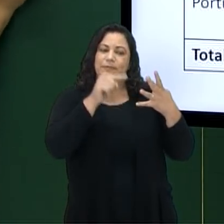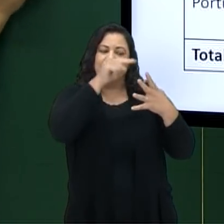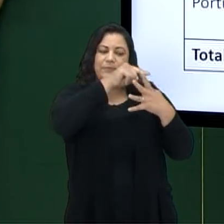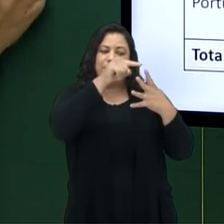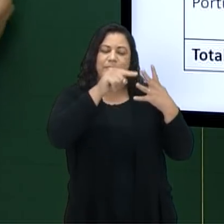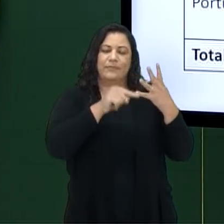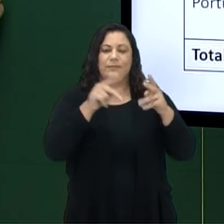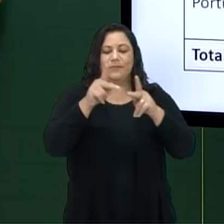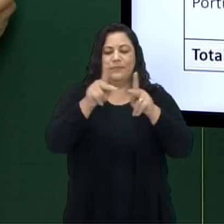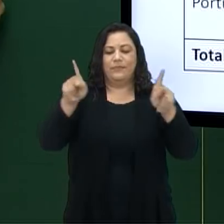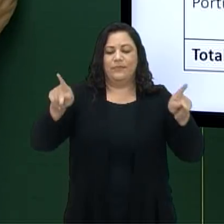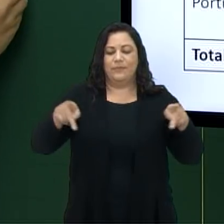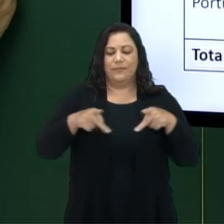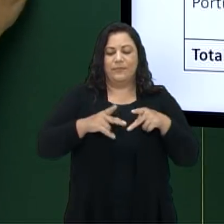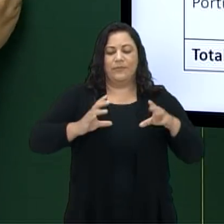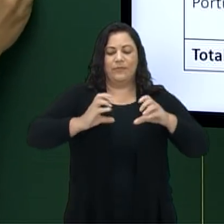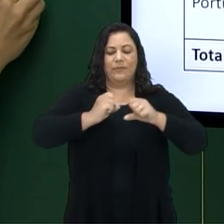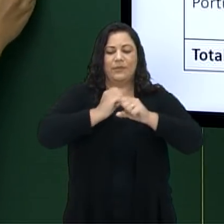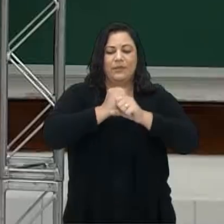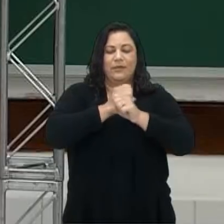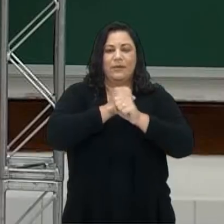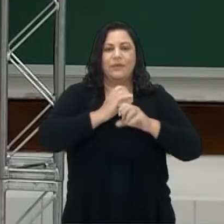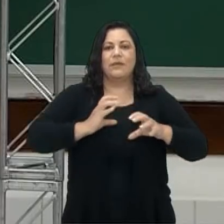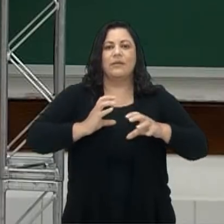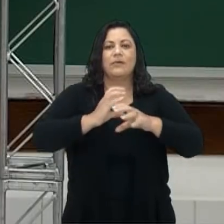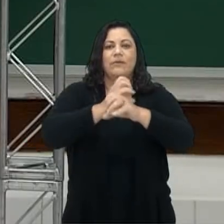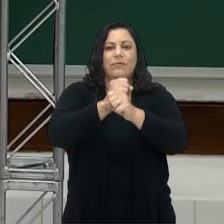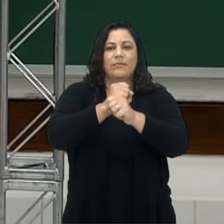preferem a pizza portuguesa.